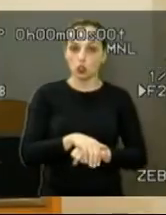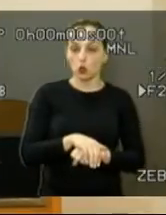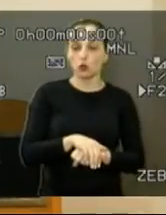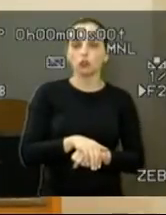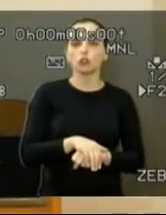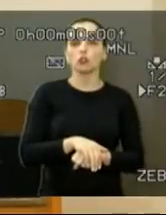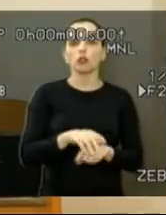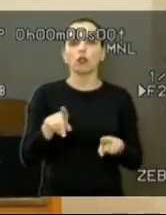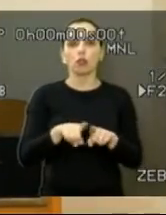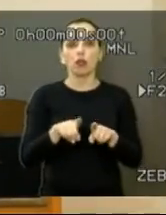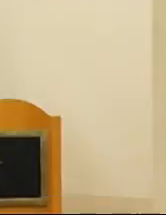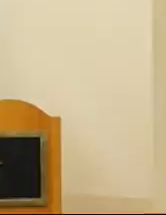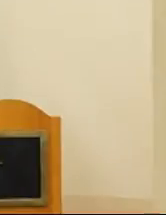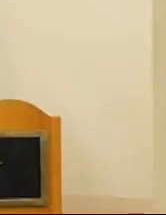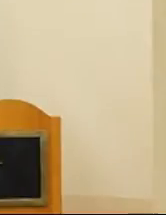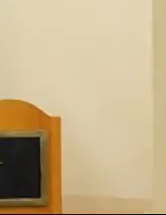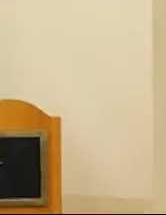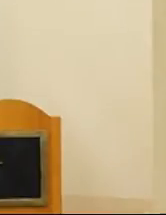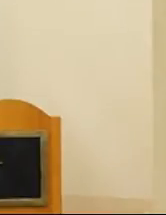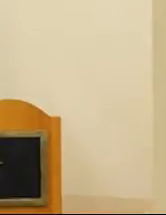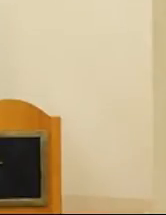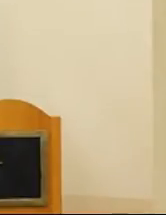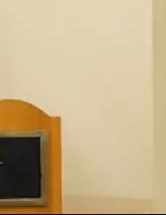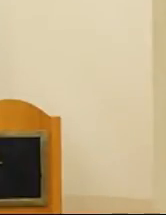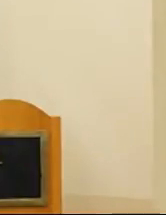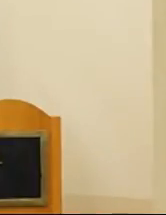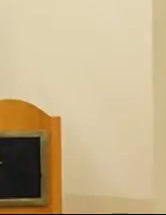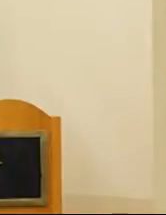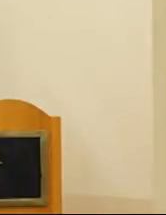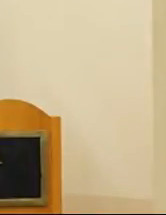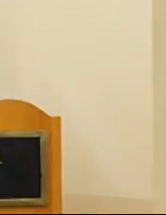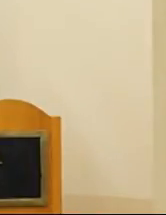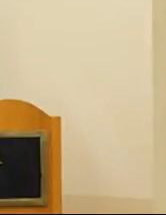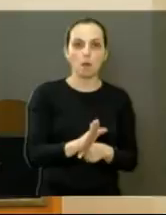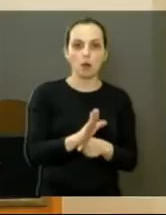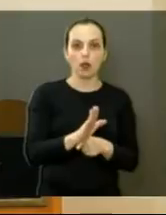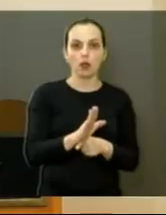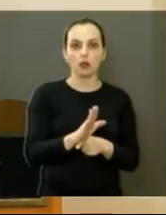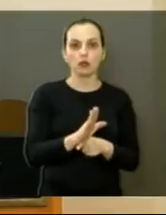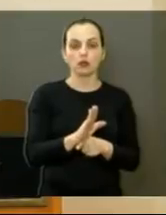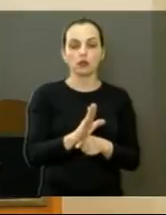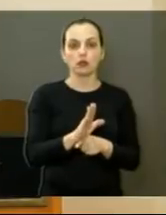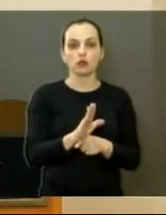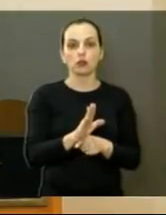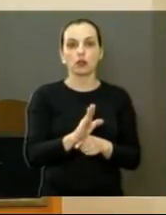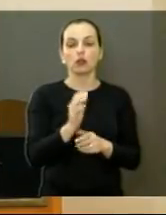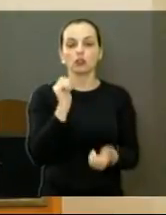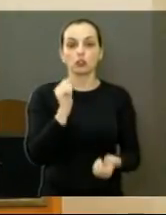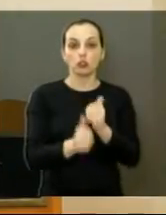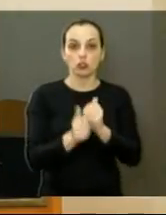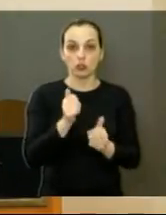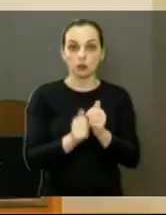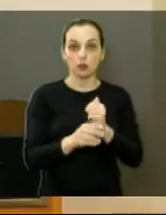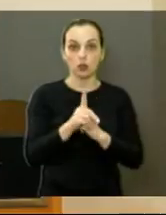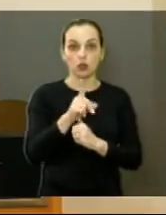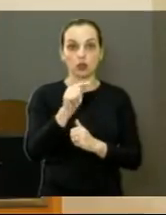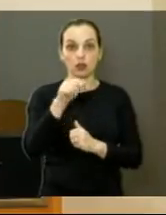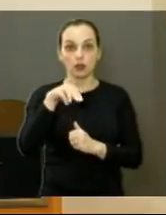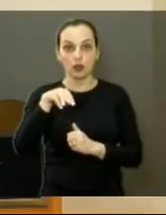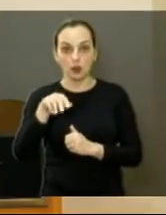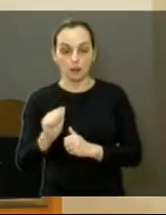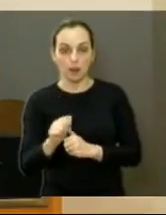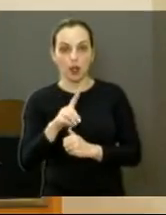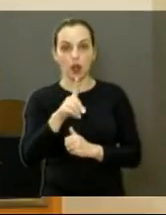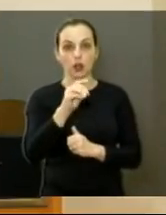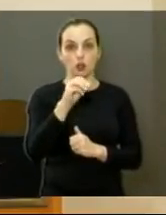jogos cooperativos, circuito e o de esportes na modalidade de dama e dominó,